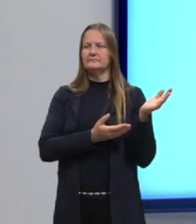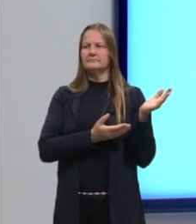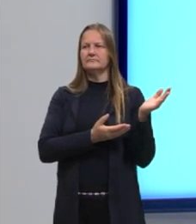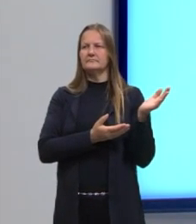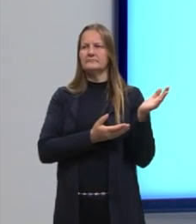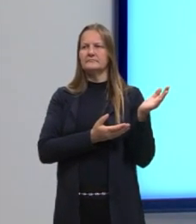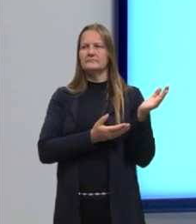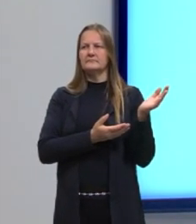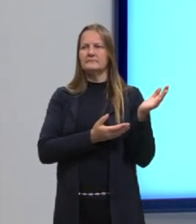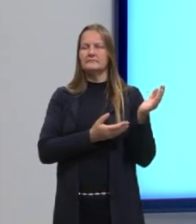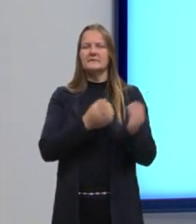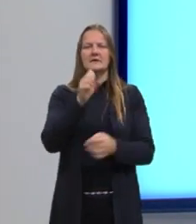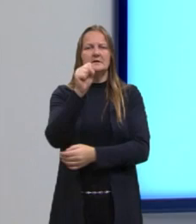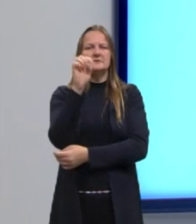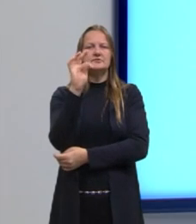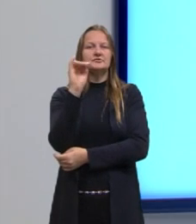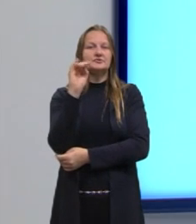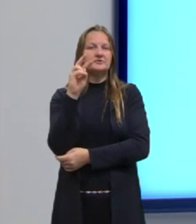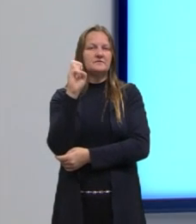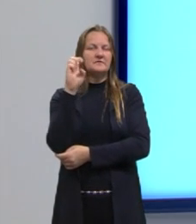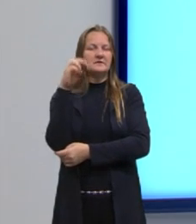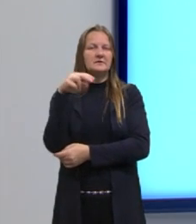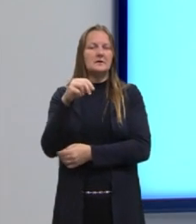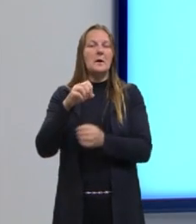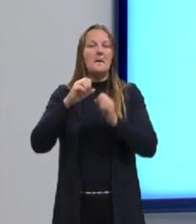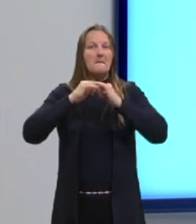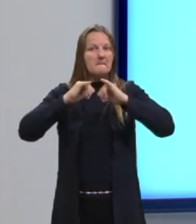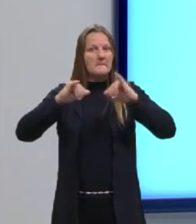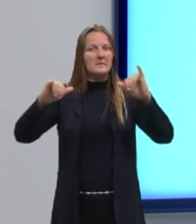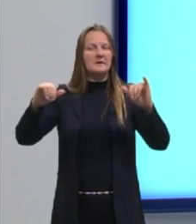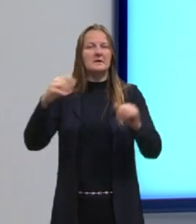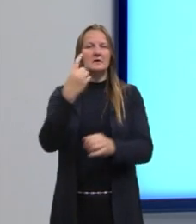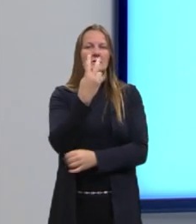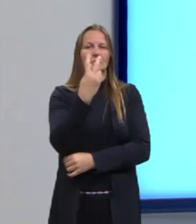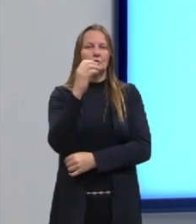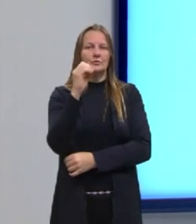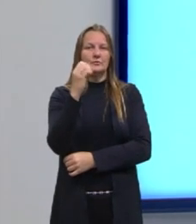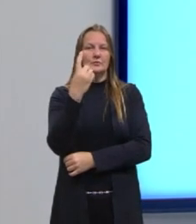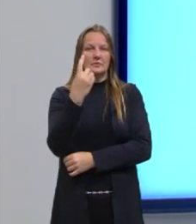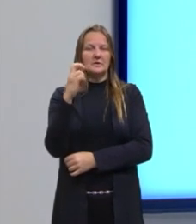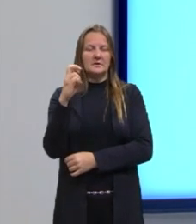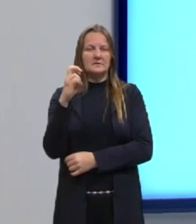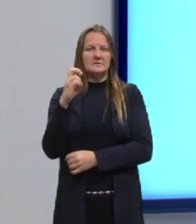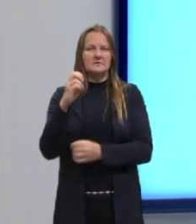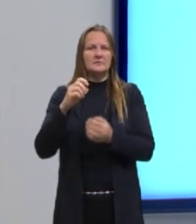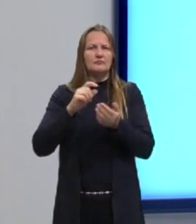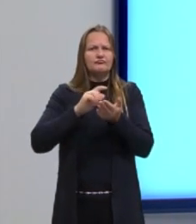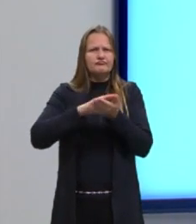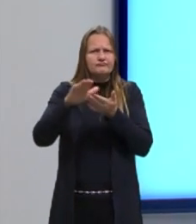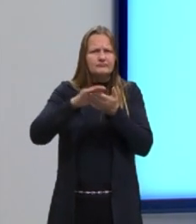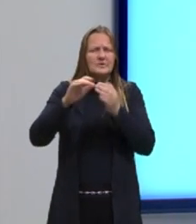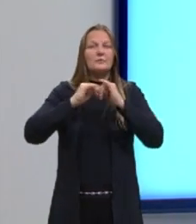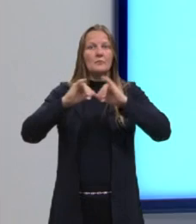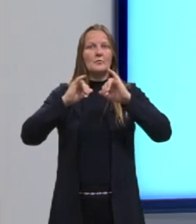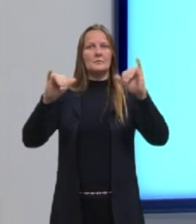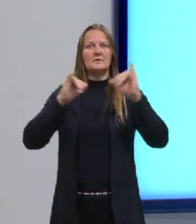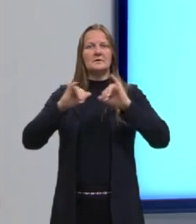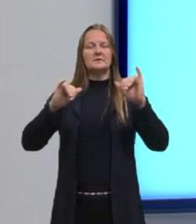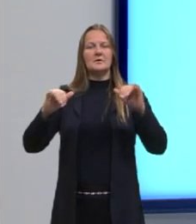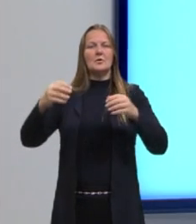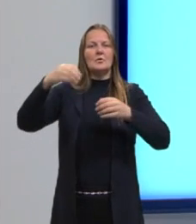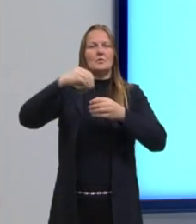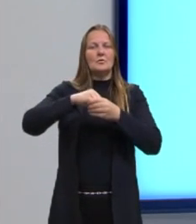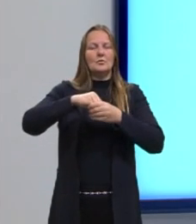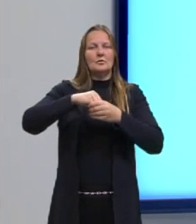que foi publicado em 2015 na revista Science indica que nós temos Então dentro